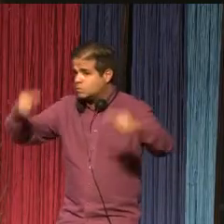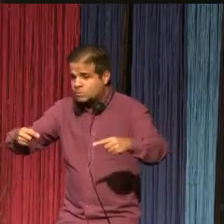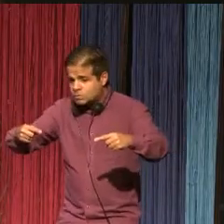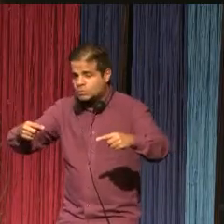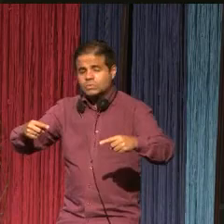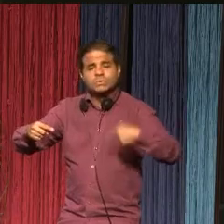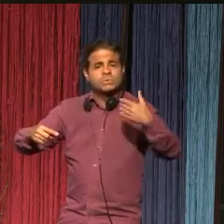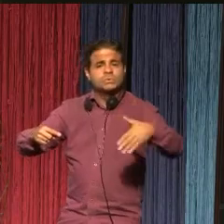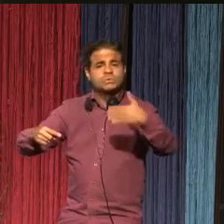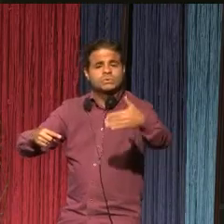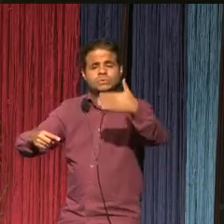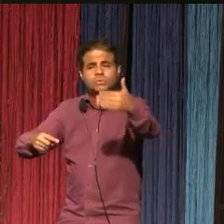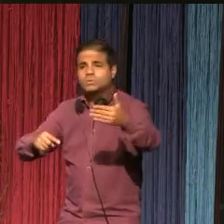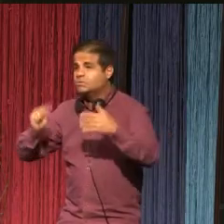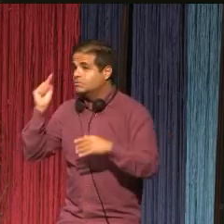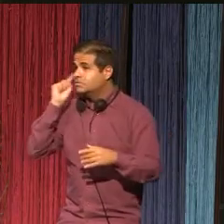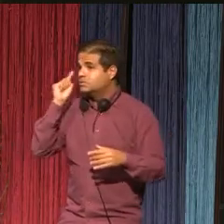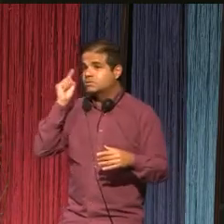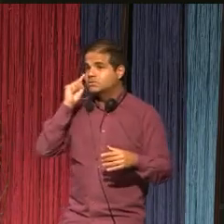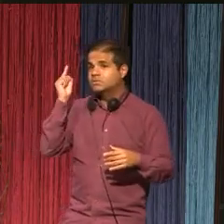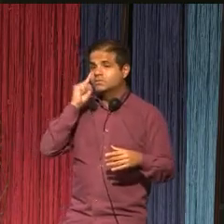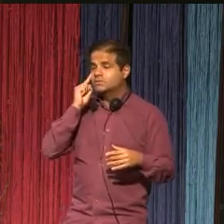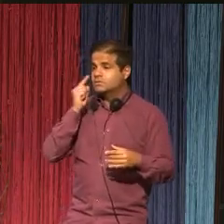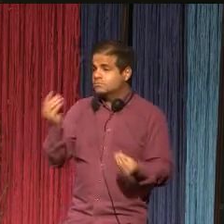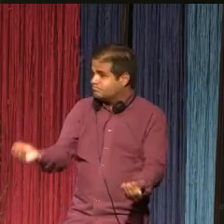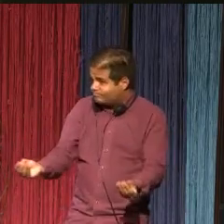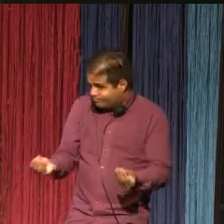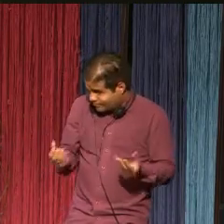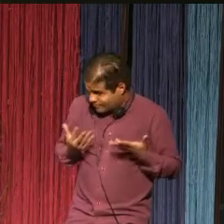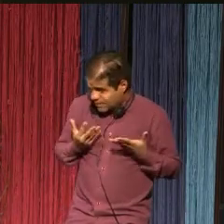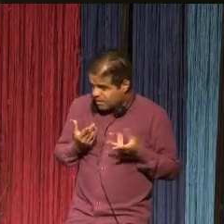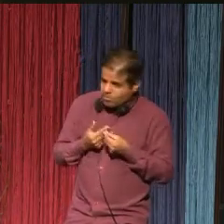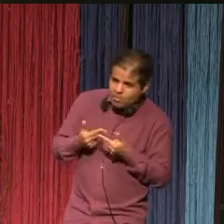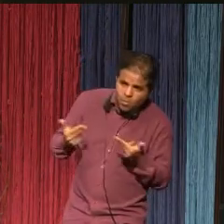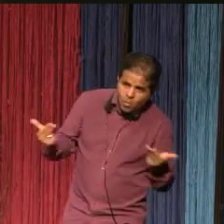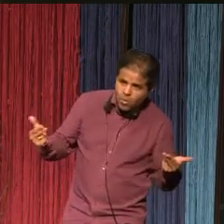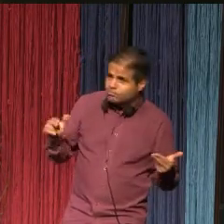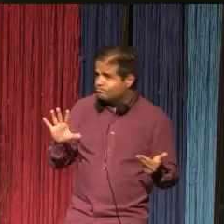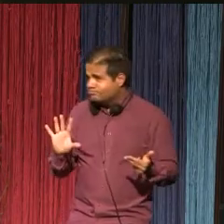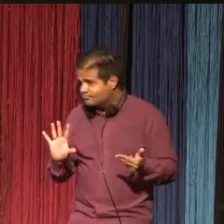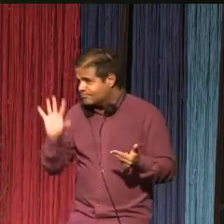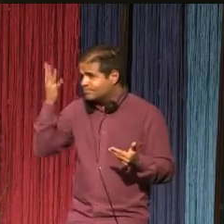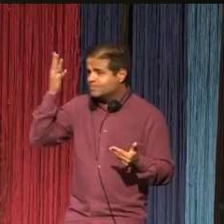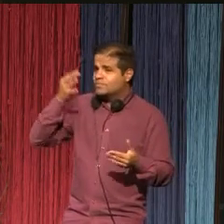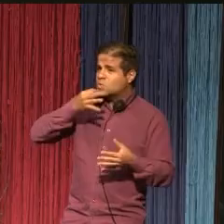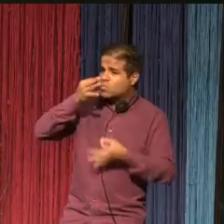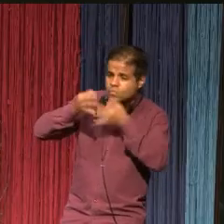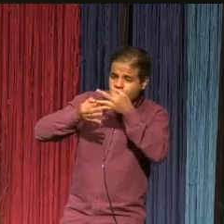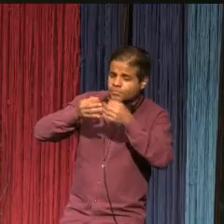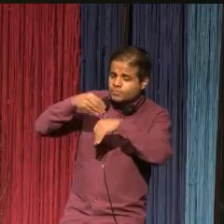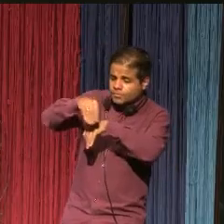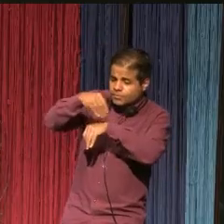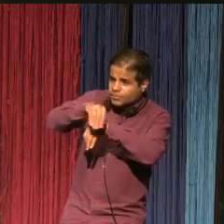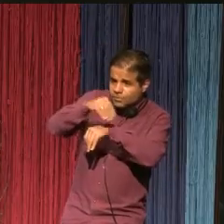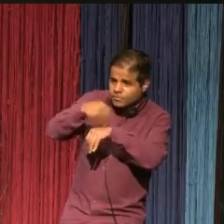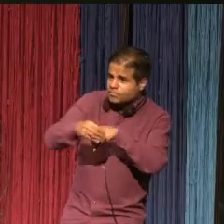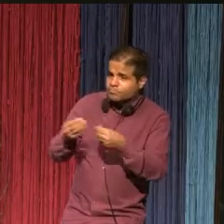desafios do dia a dia. Você pode nos dar algumas sugestões, algumas dicas?